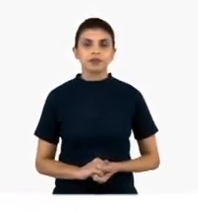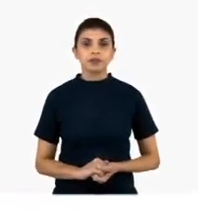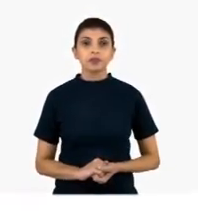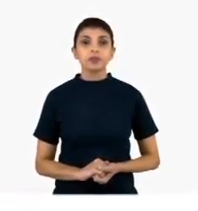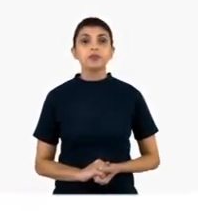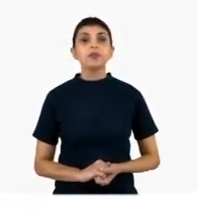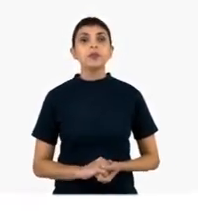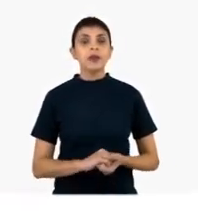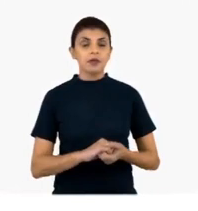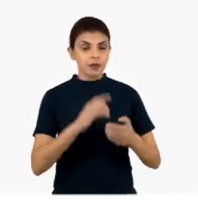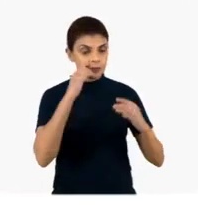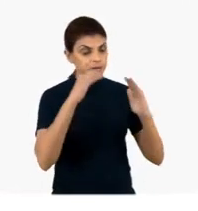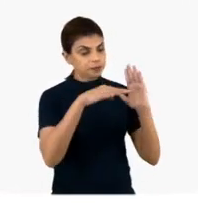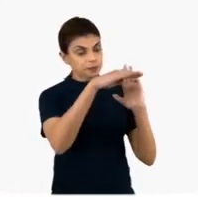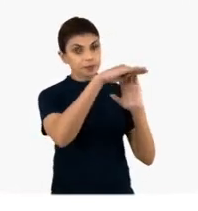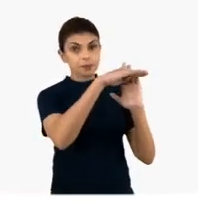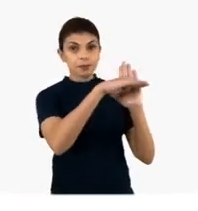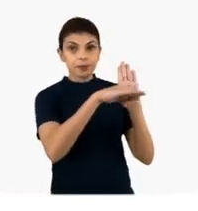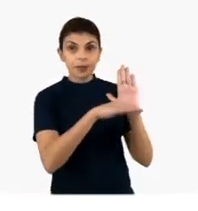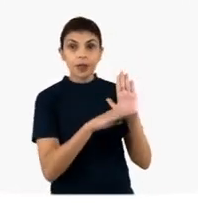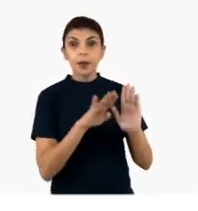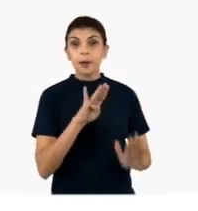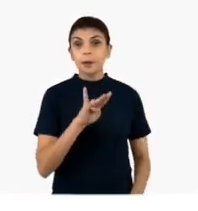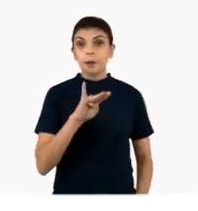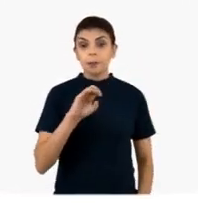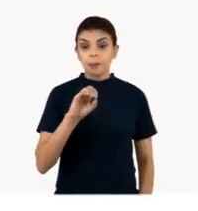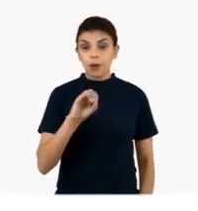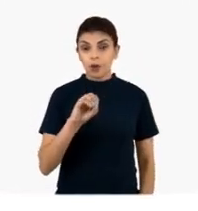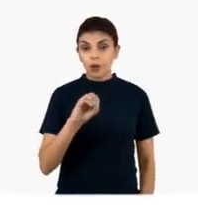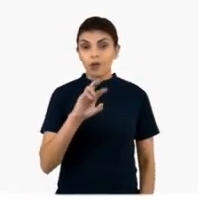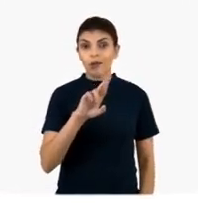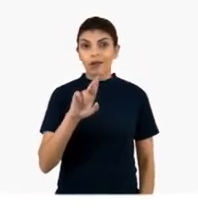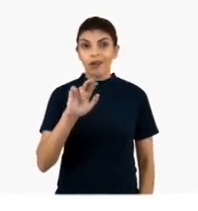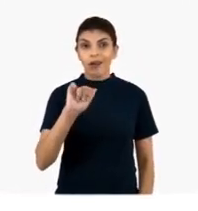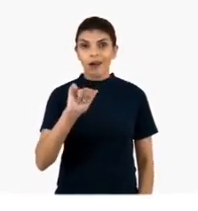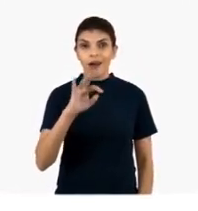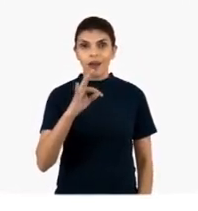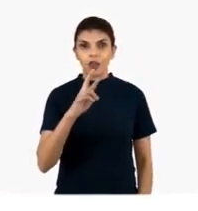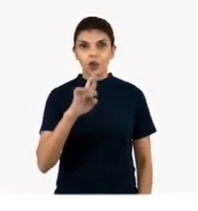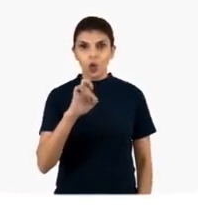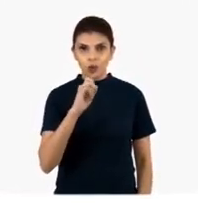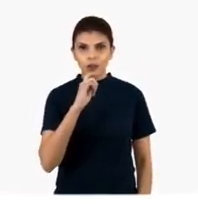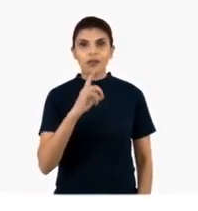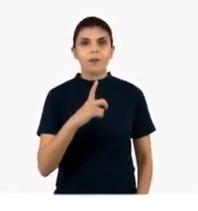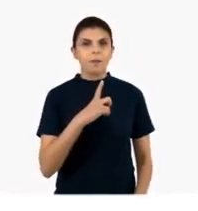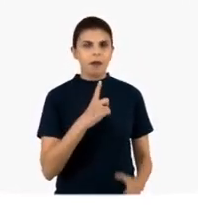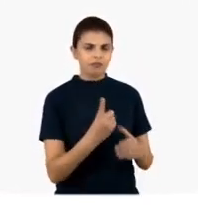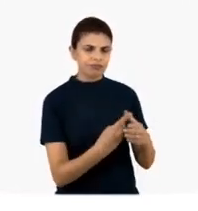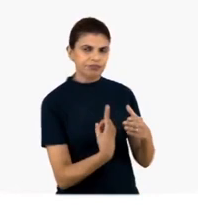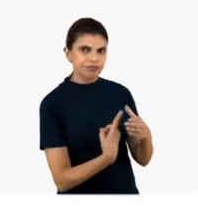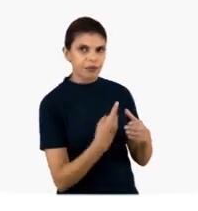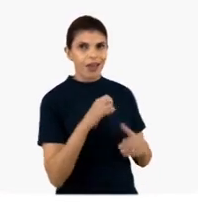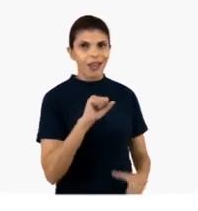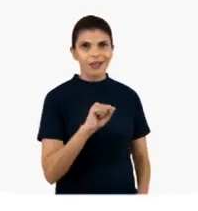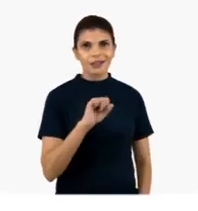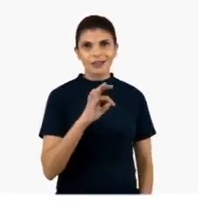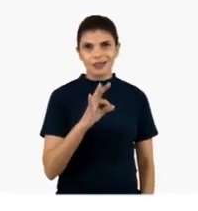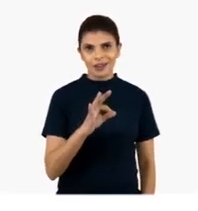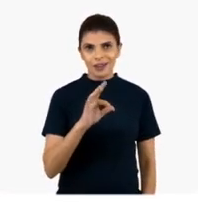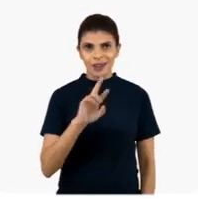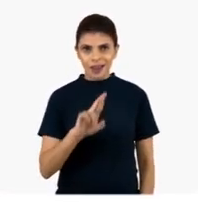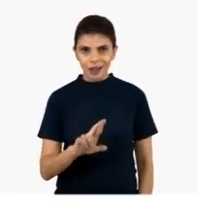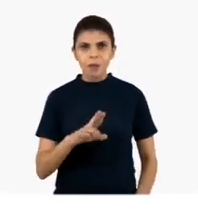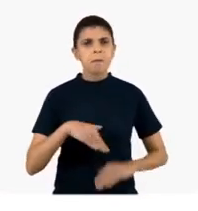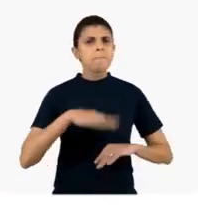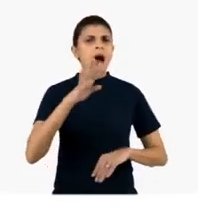Desta forma, a gente precisa conhecer o tipo de biorreatores que existem. O biorreator agitado mecanicamente, o STR, é